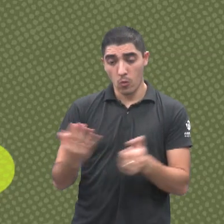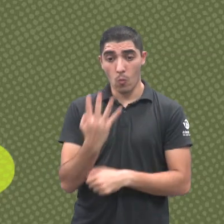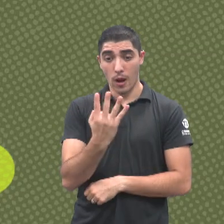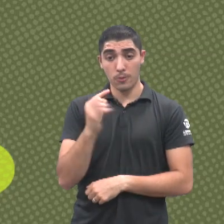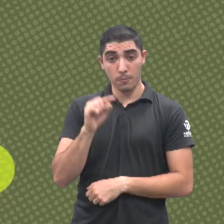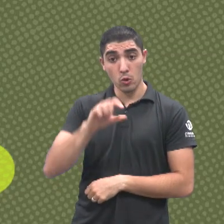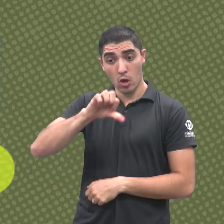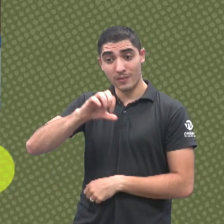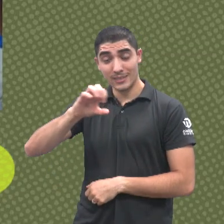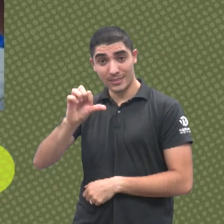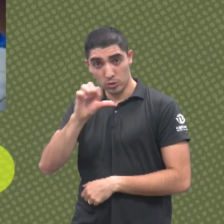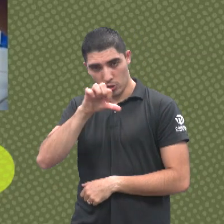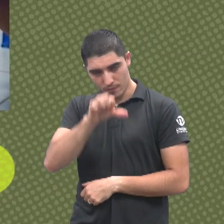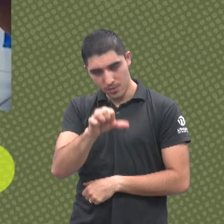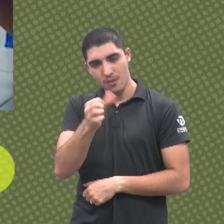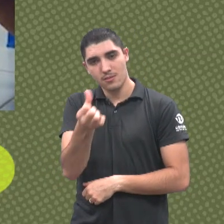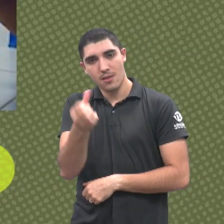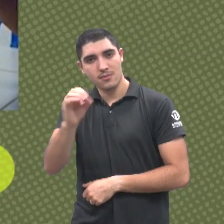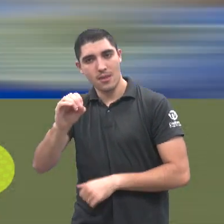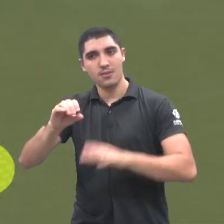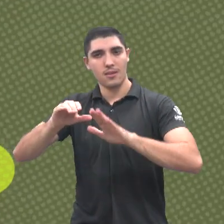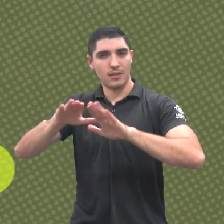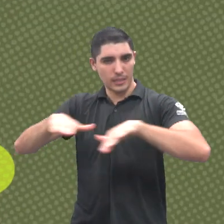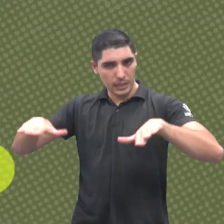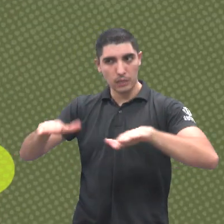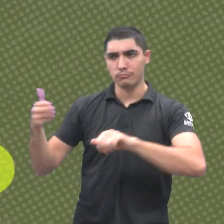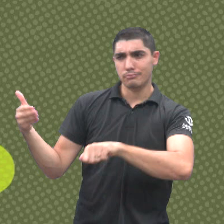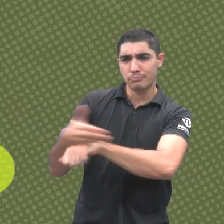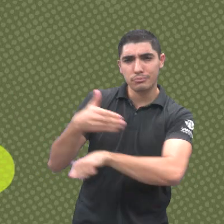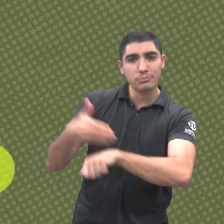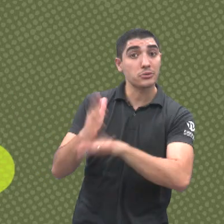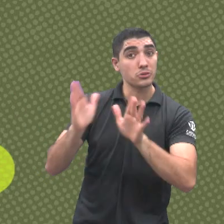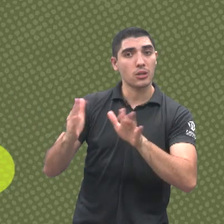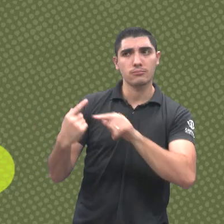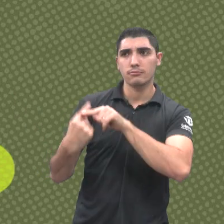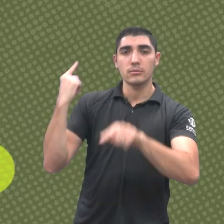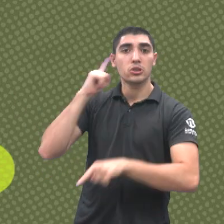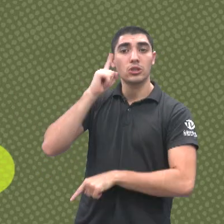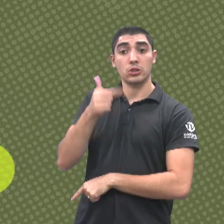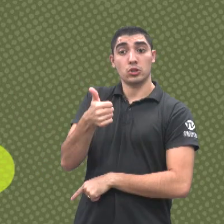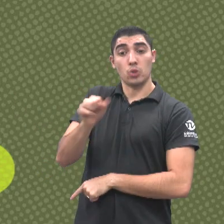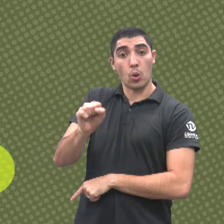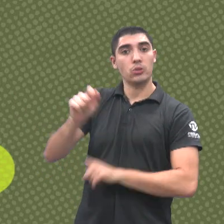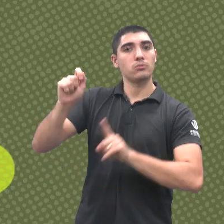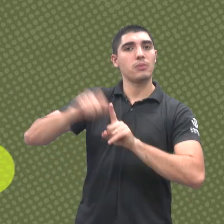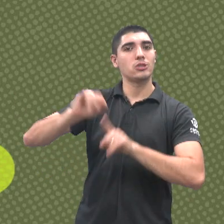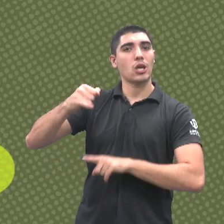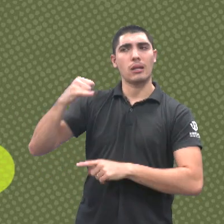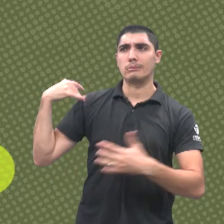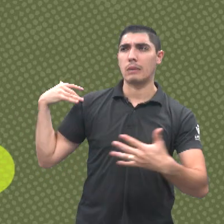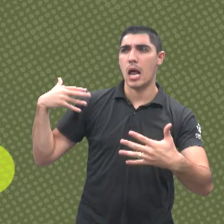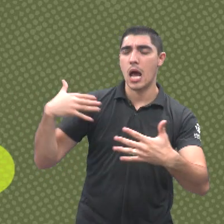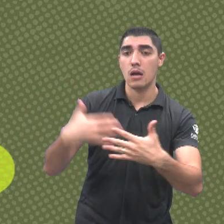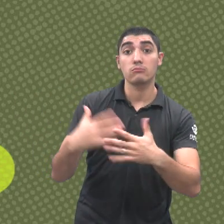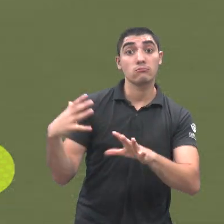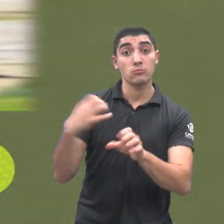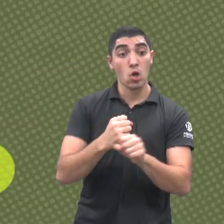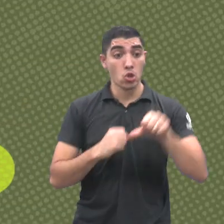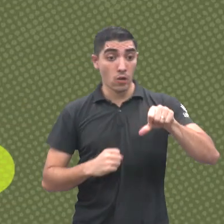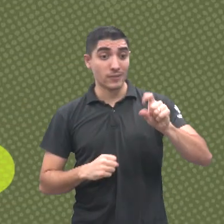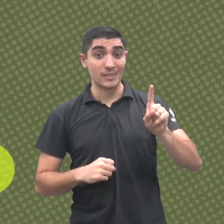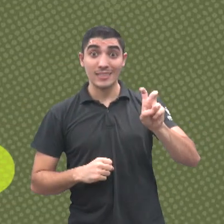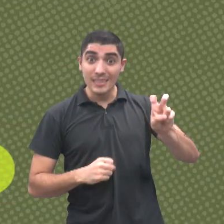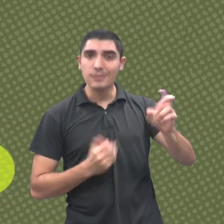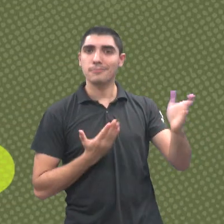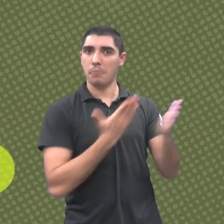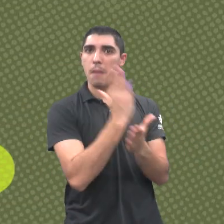4.965 crianças e adolescentes participaram das seletivas desde o dia 18 de janeiro, com 915 pré-selecionados, totalizando um